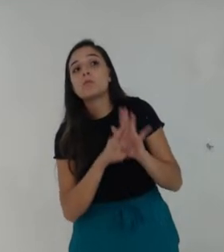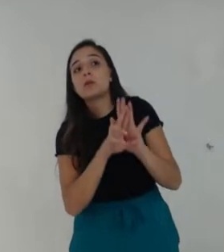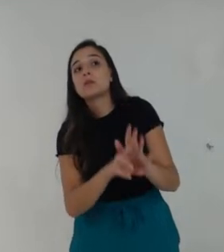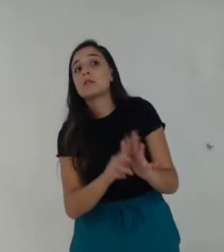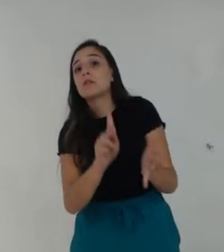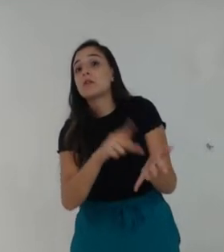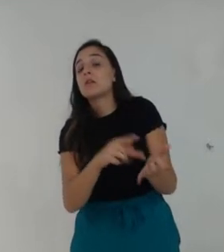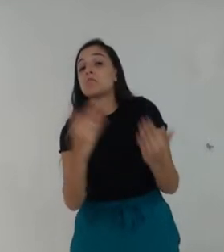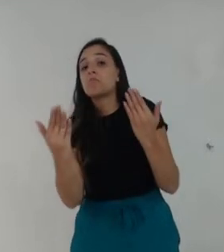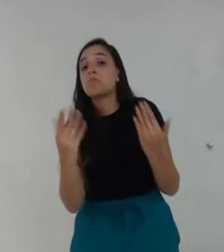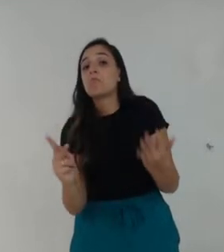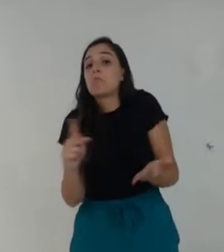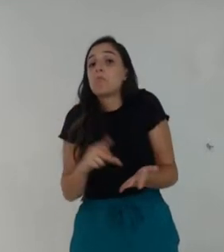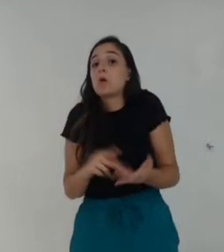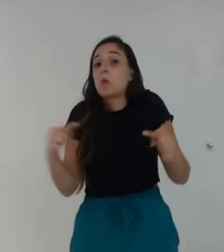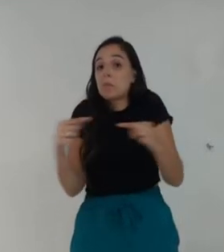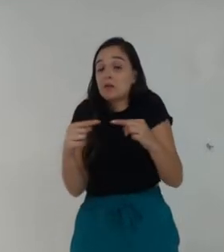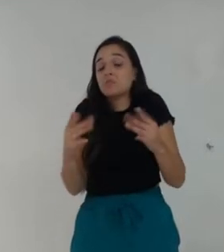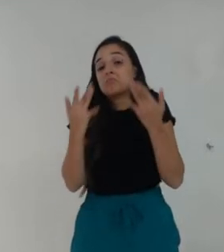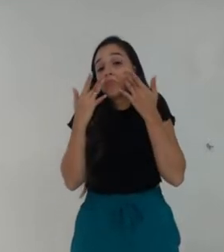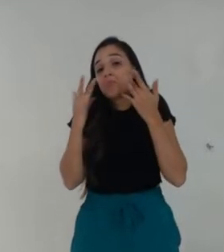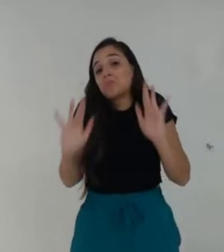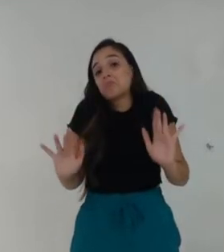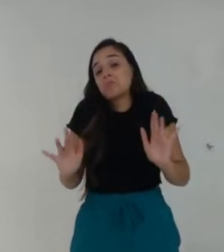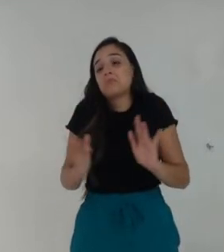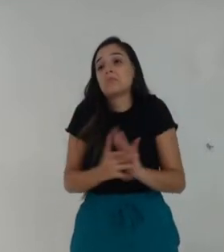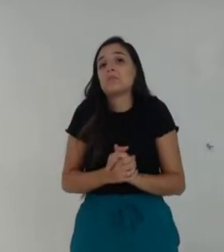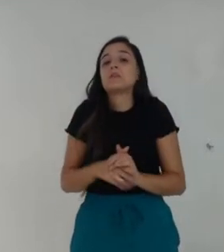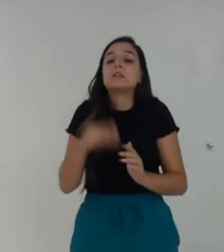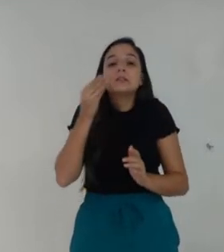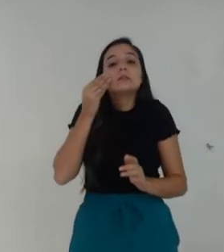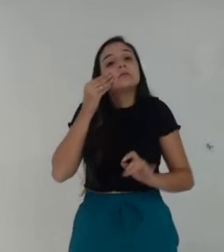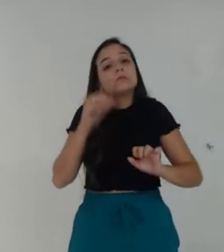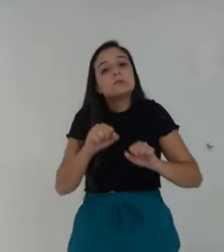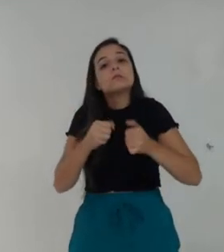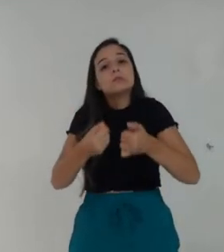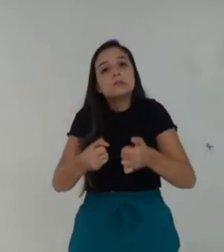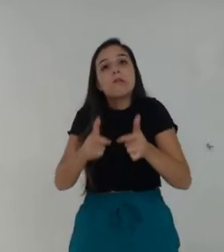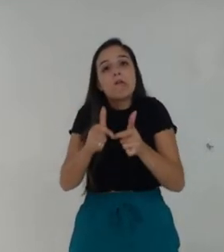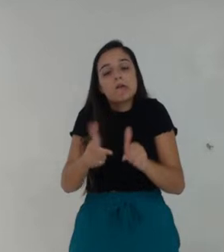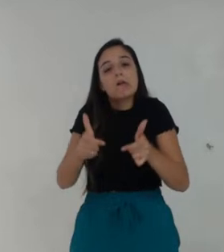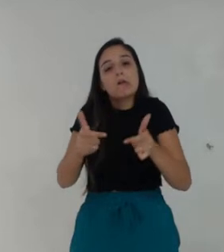realidade. Nós vamos tentando, né, ir acrescentando, ir aumentando